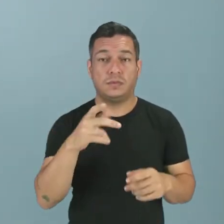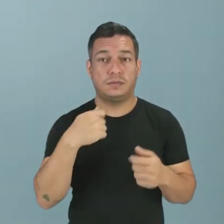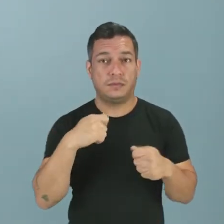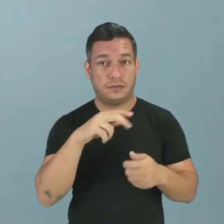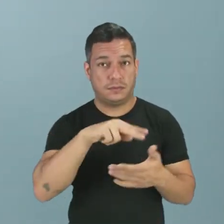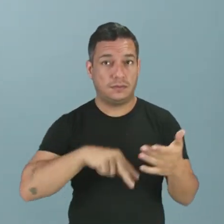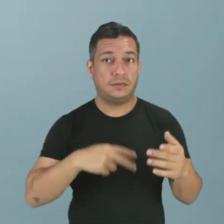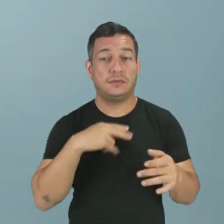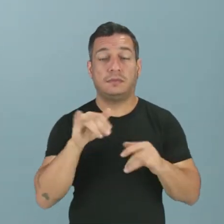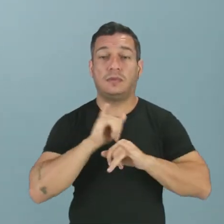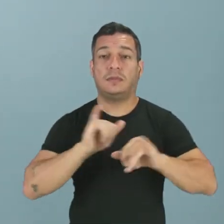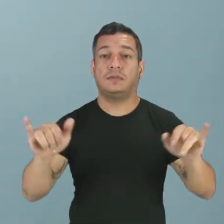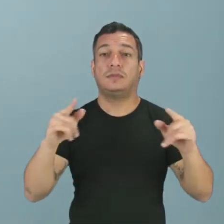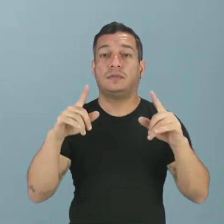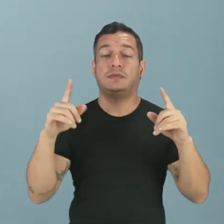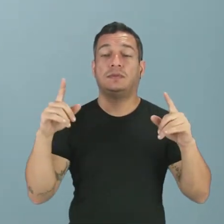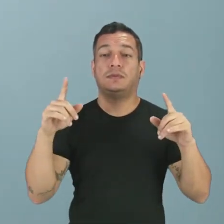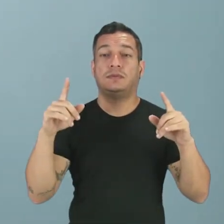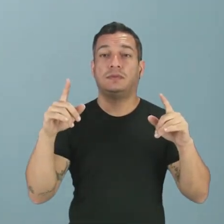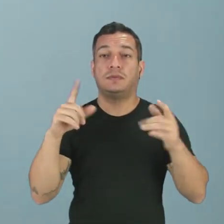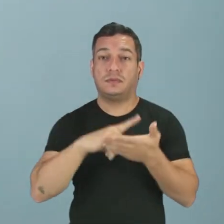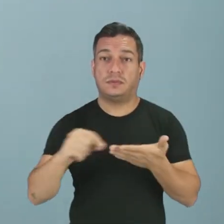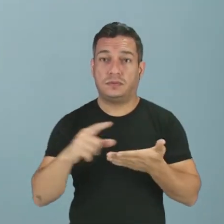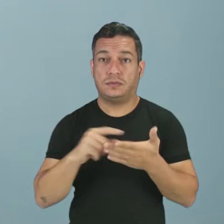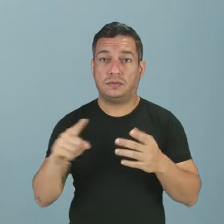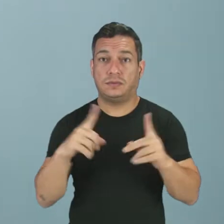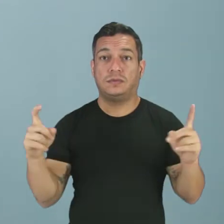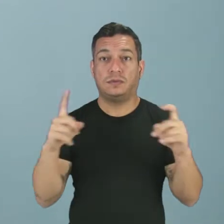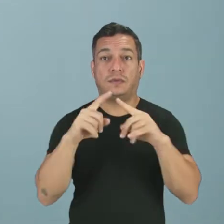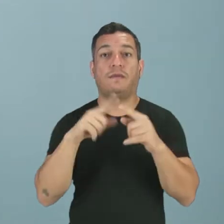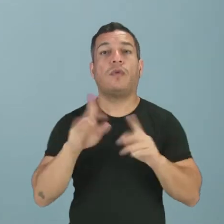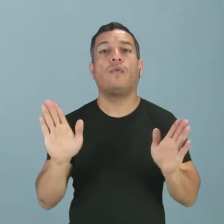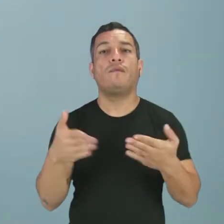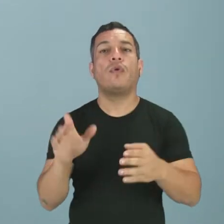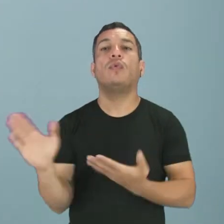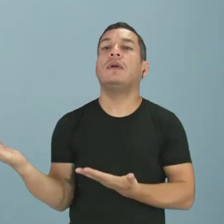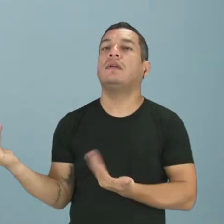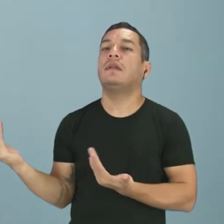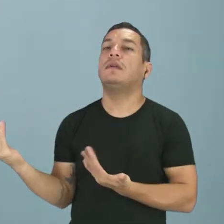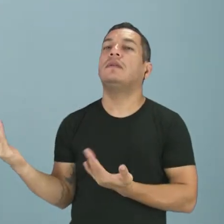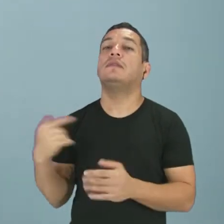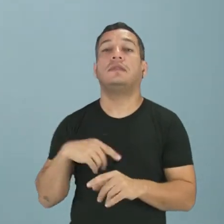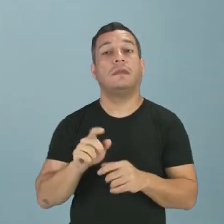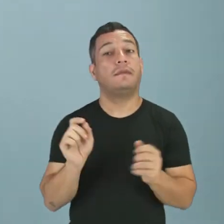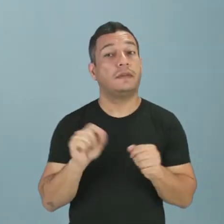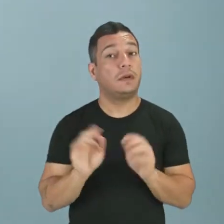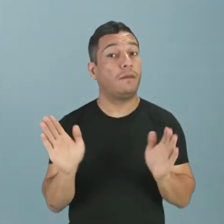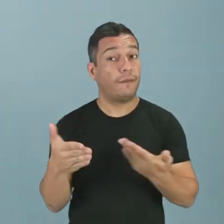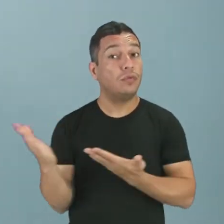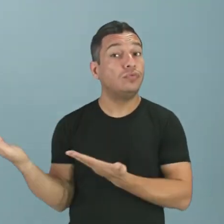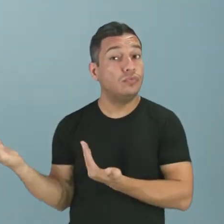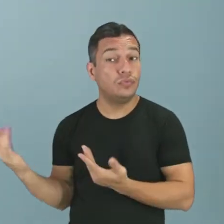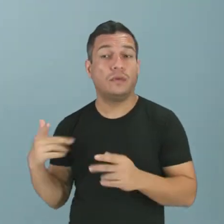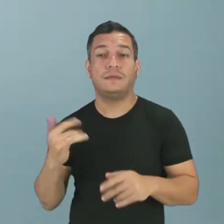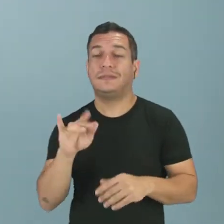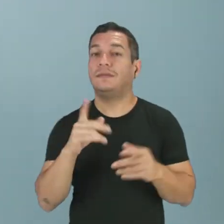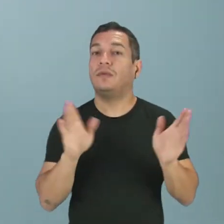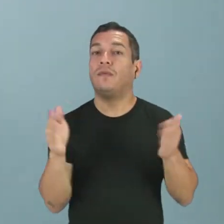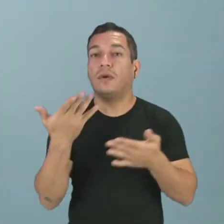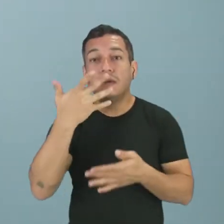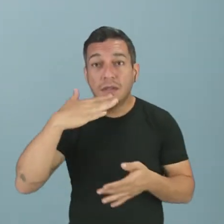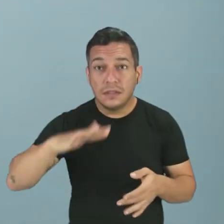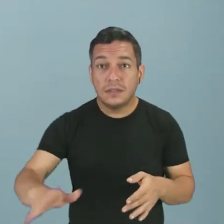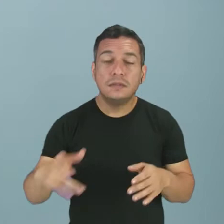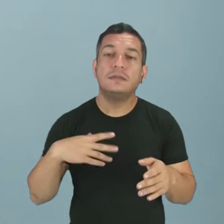meu artigo de divulgação científica for com foco em jovens, eu vou fazer com foco nele. Se for para crianças,